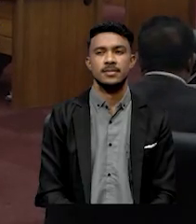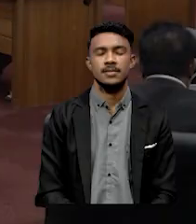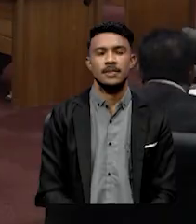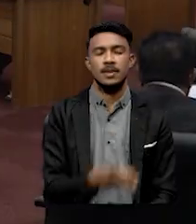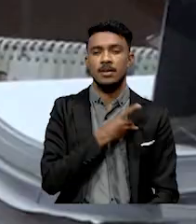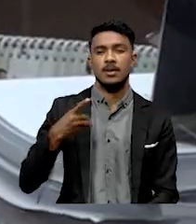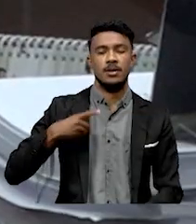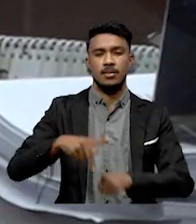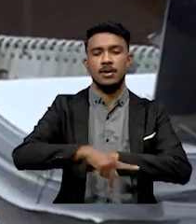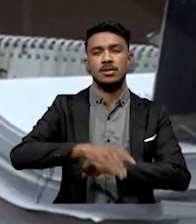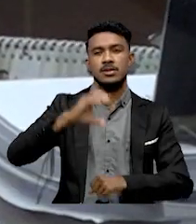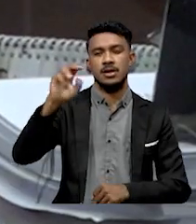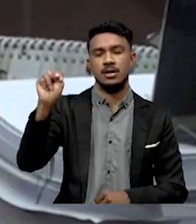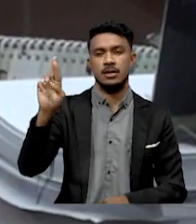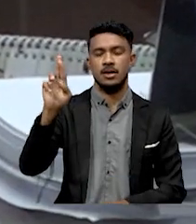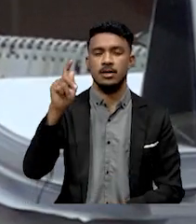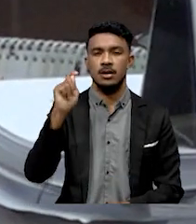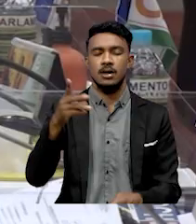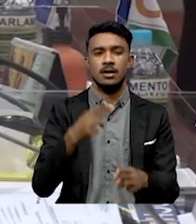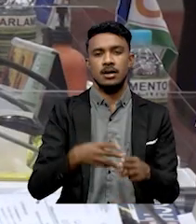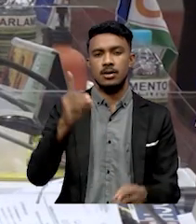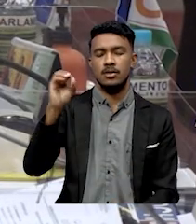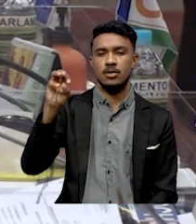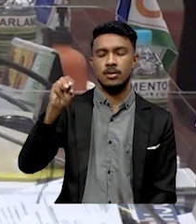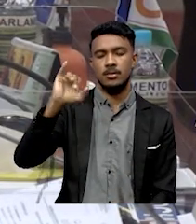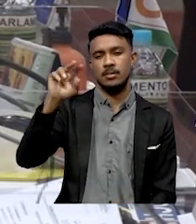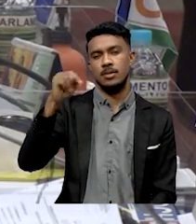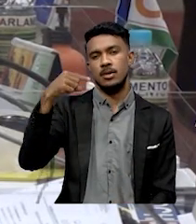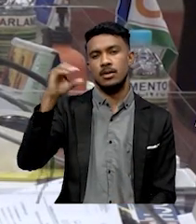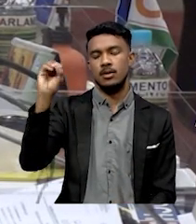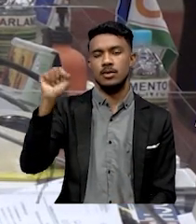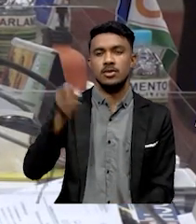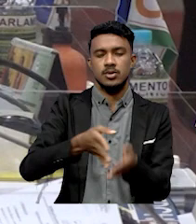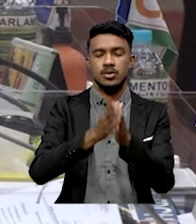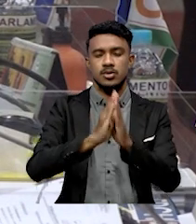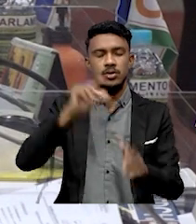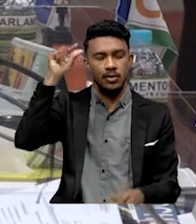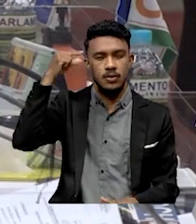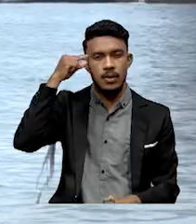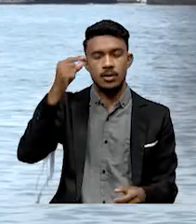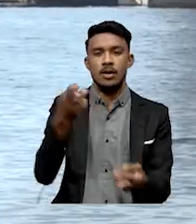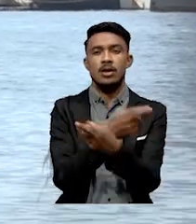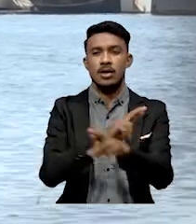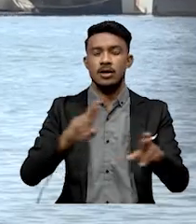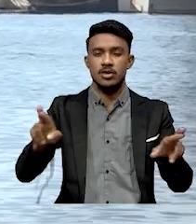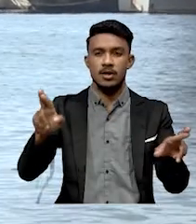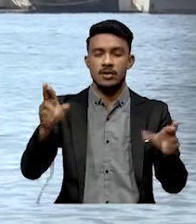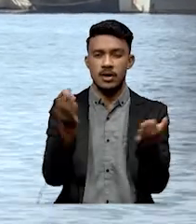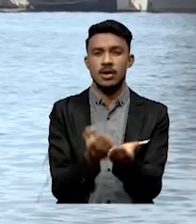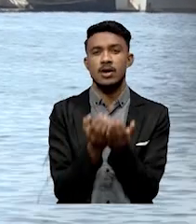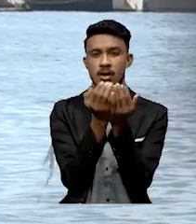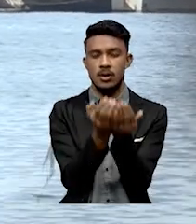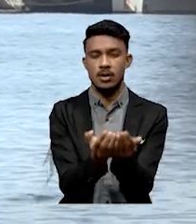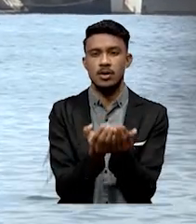Deputado SNRT Domingos de Carvalho leu se plenária semana né, o seu governo ato resolve problema rona croma ro sucesso,